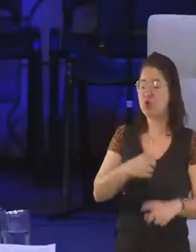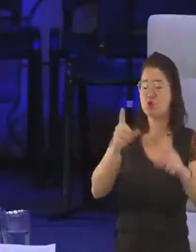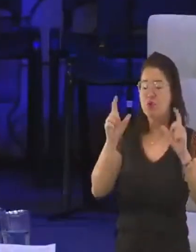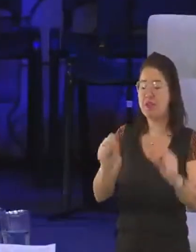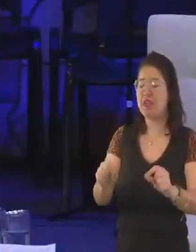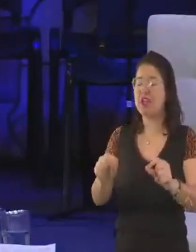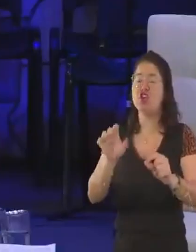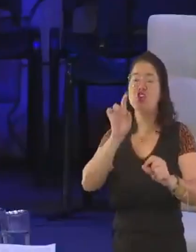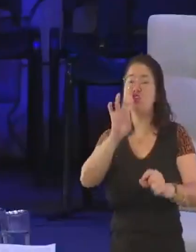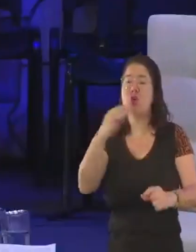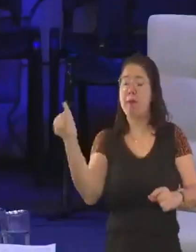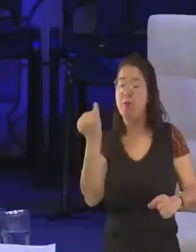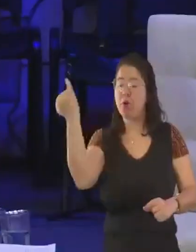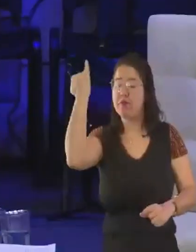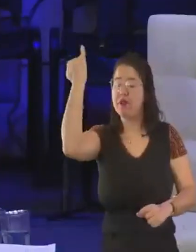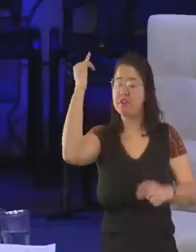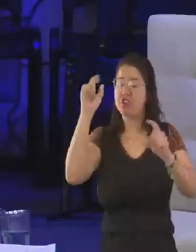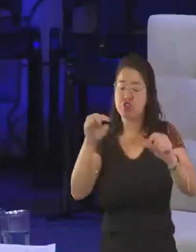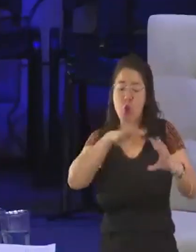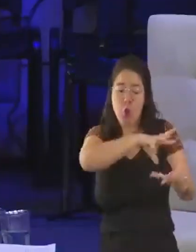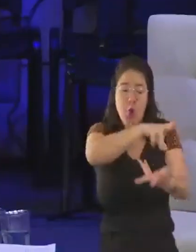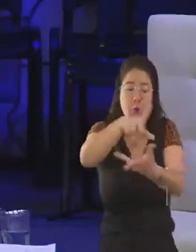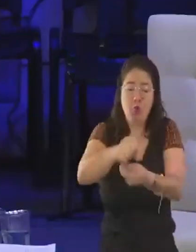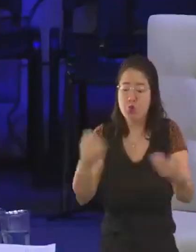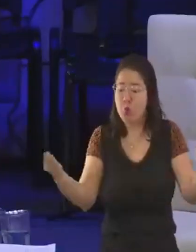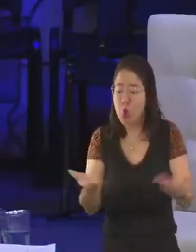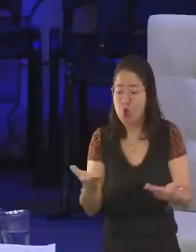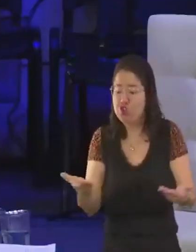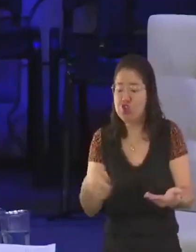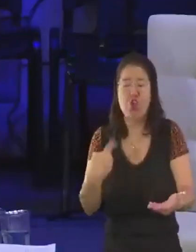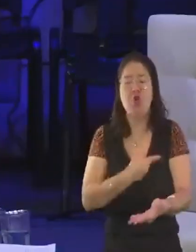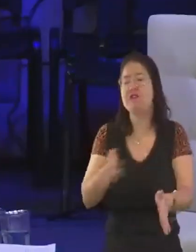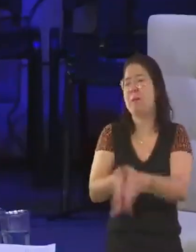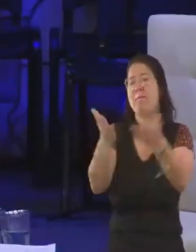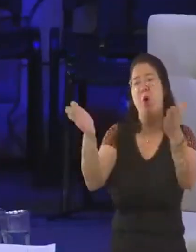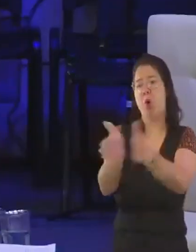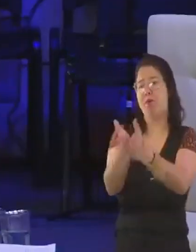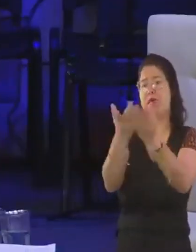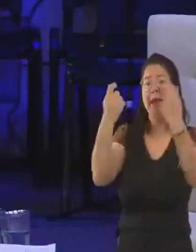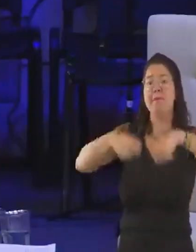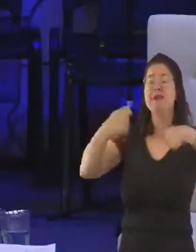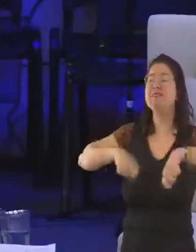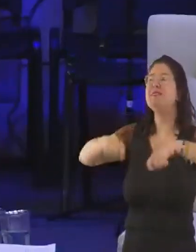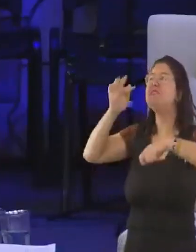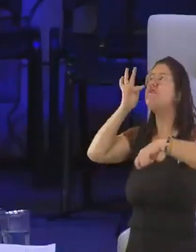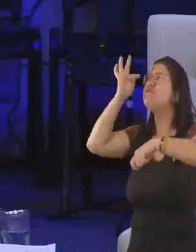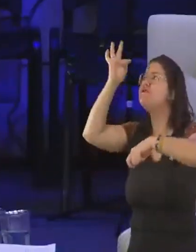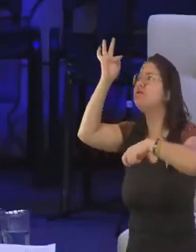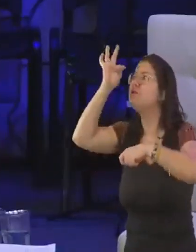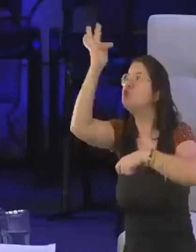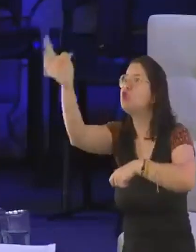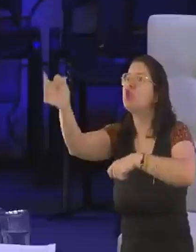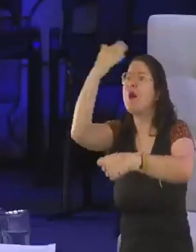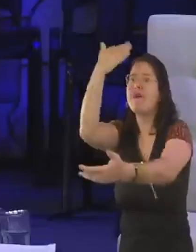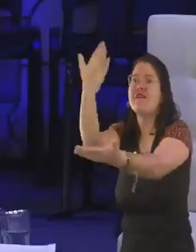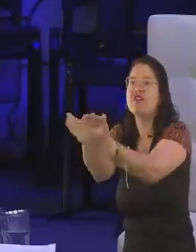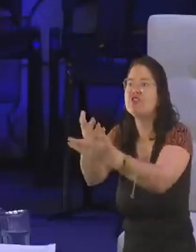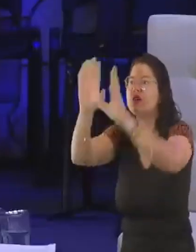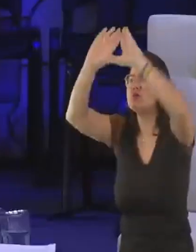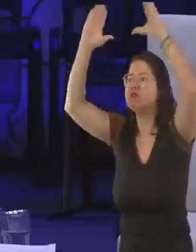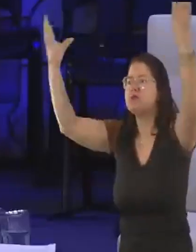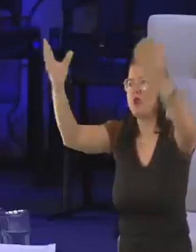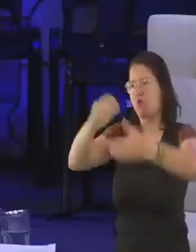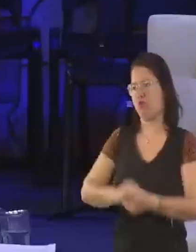de todos os homens. Paulo está argumentando aqui que se a fé cristã se limitasse apenas aos